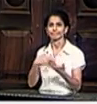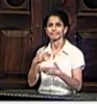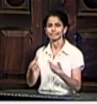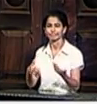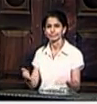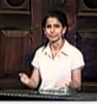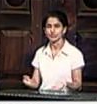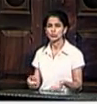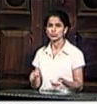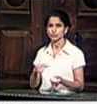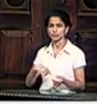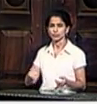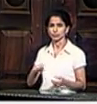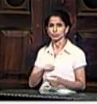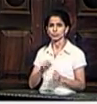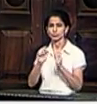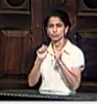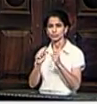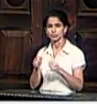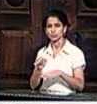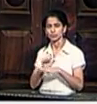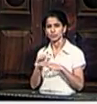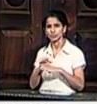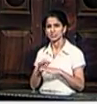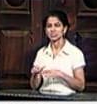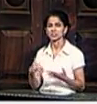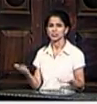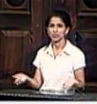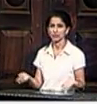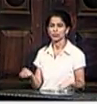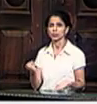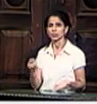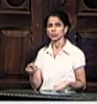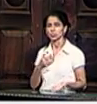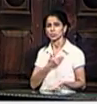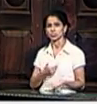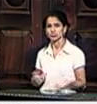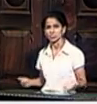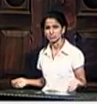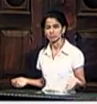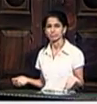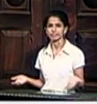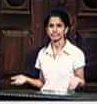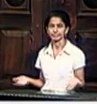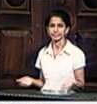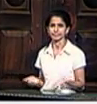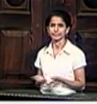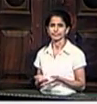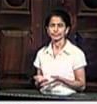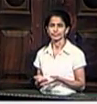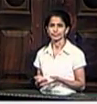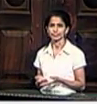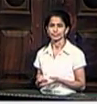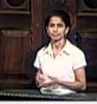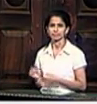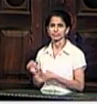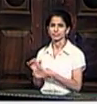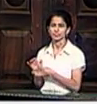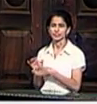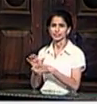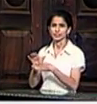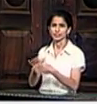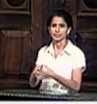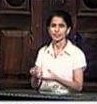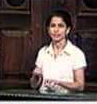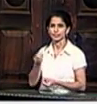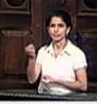enquanto governo ou enquanto Estado, já que preferem tratar dessa maneira, a oferecer à